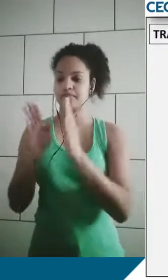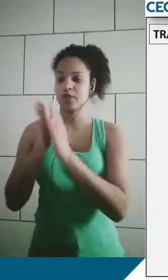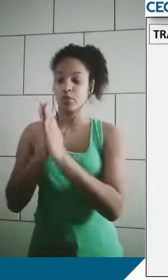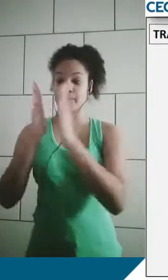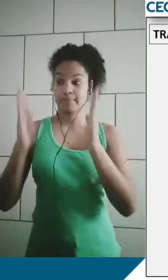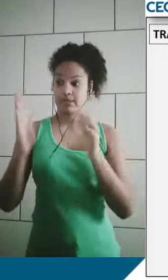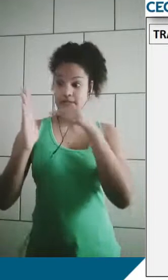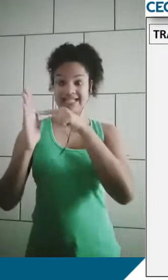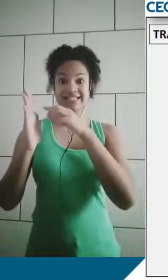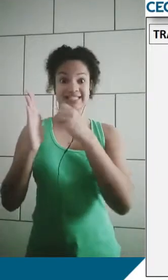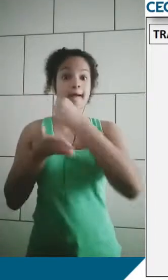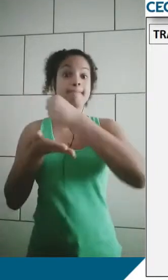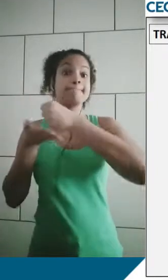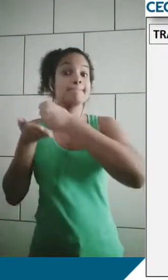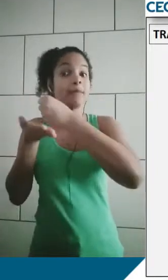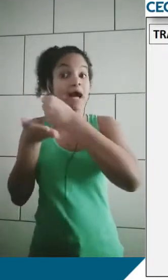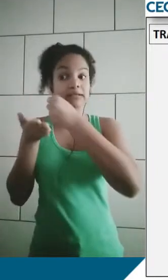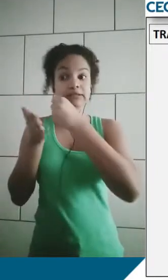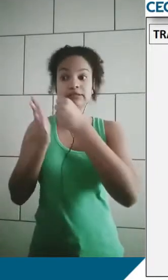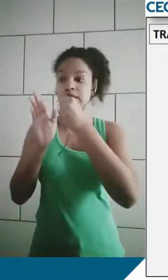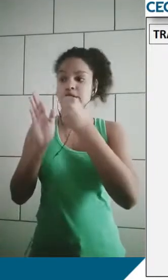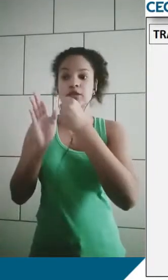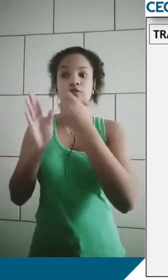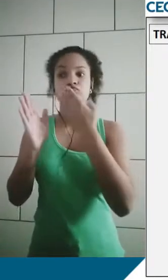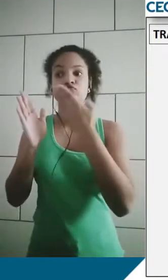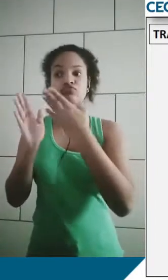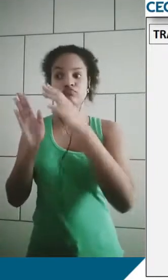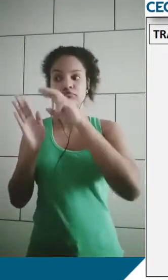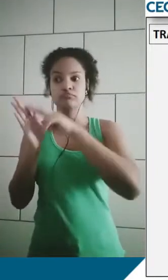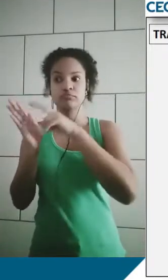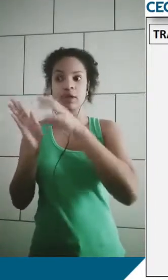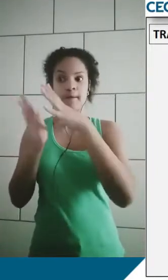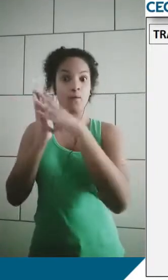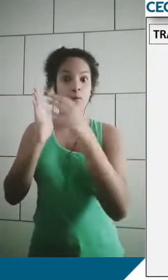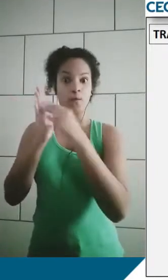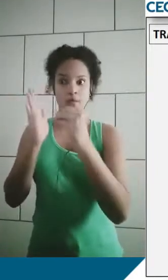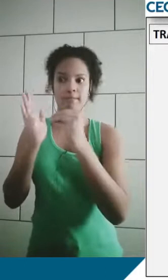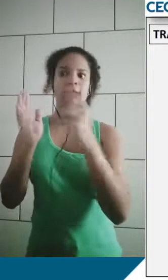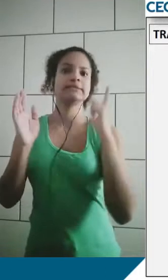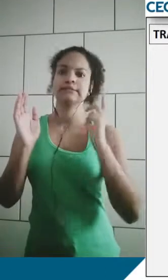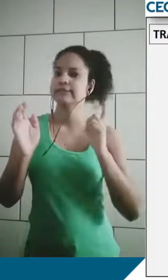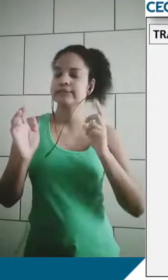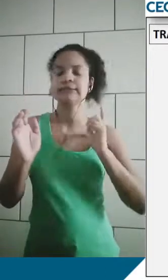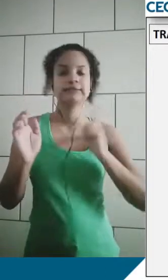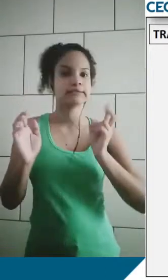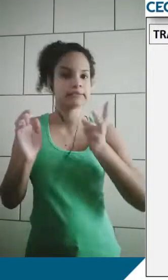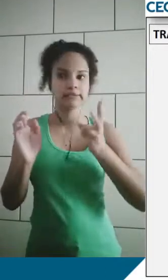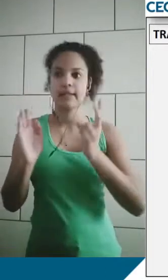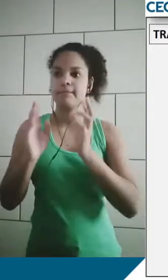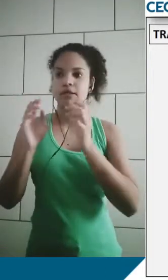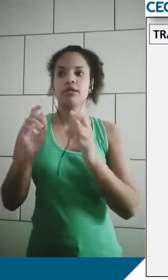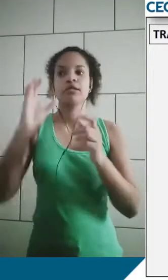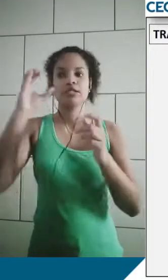acordo com a relação química entre as bases, lembrando que no RNA a uracila